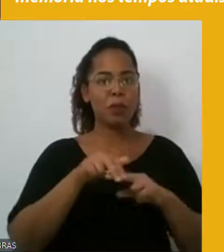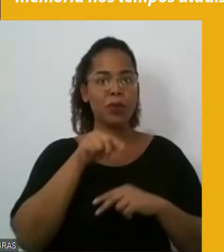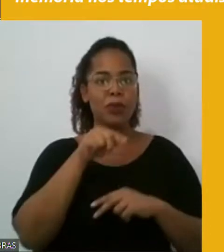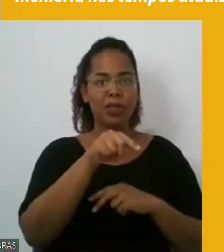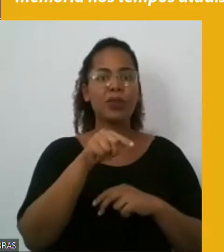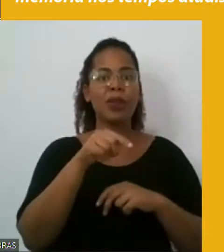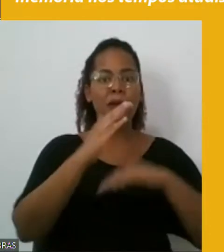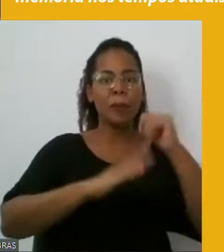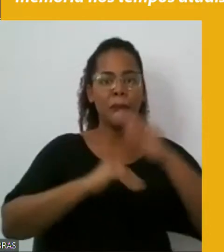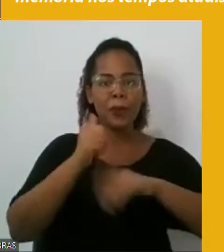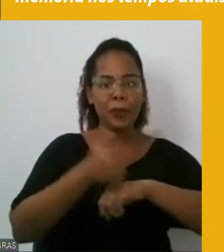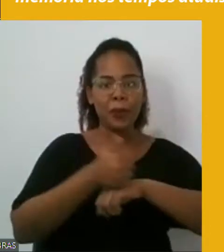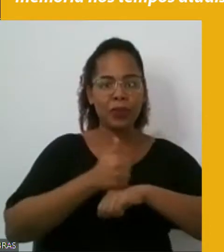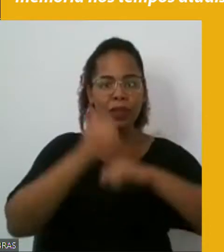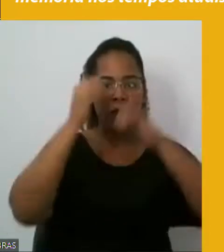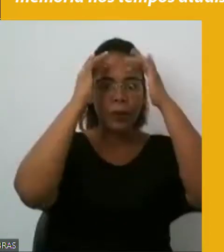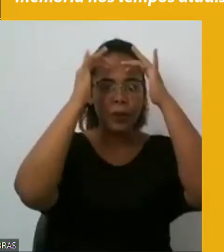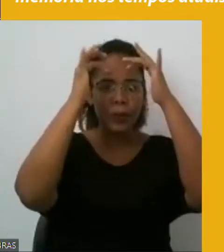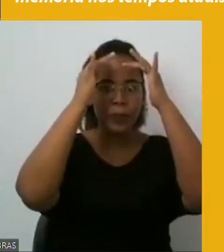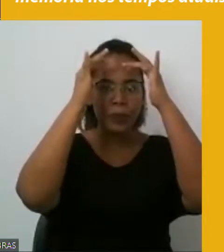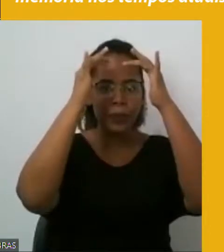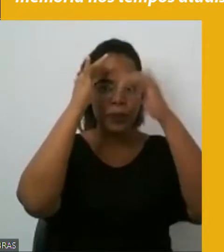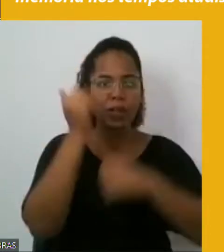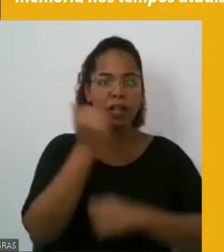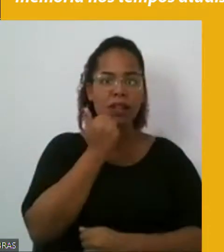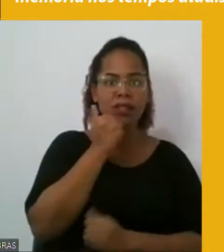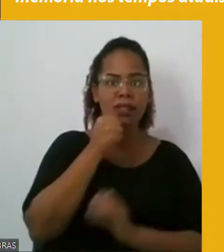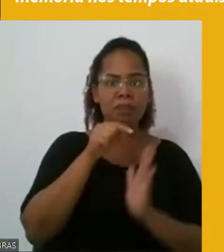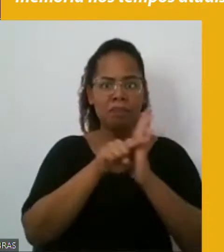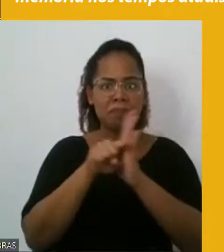também é um capoeirista, né? Então, junta.